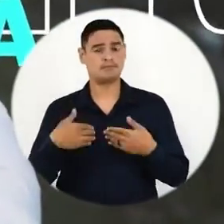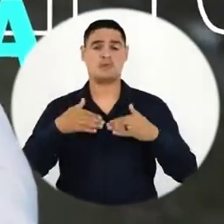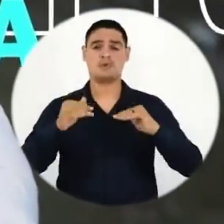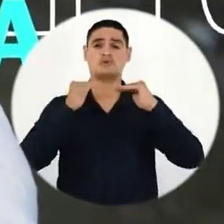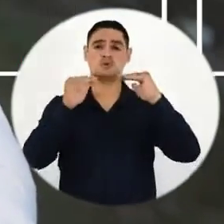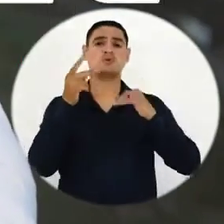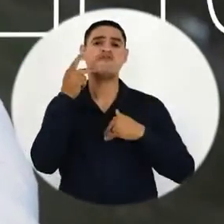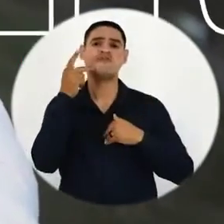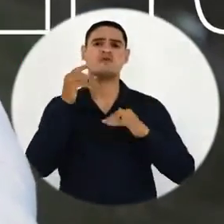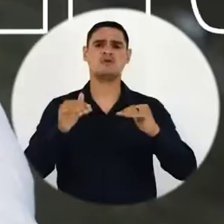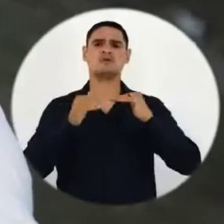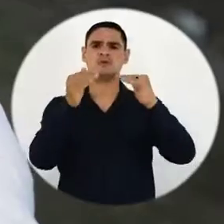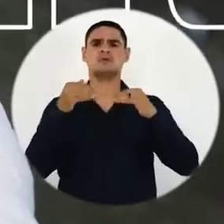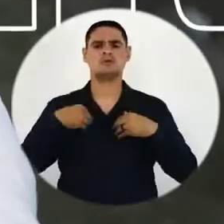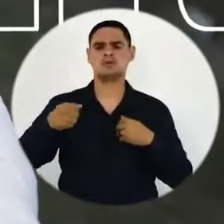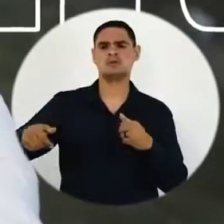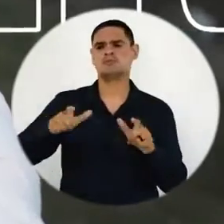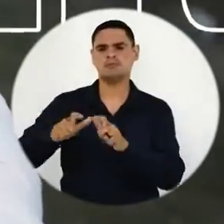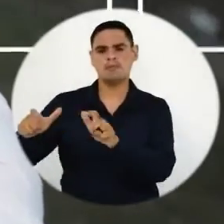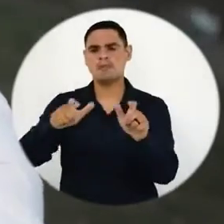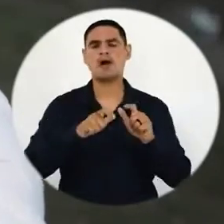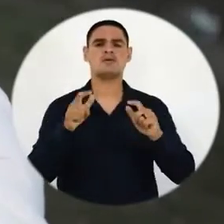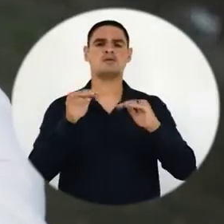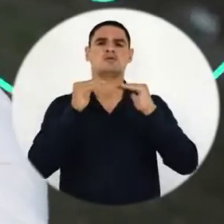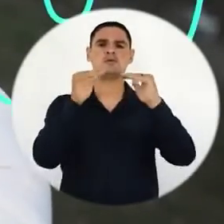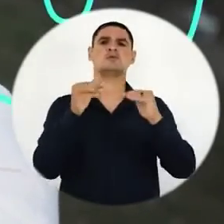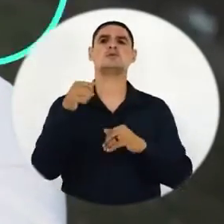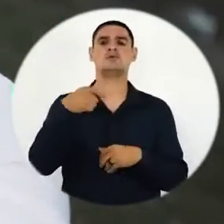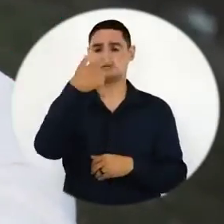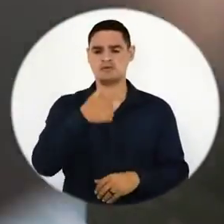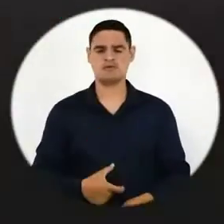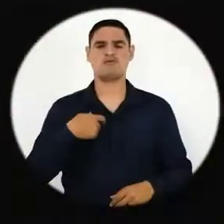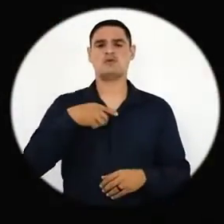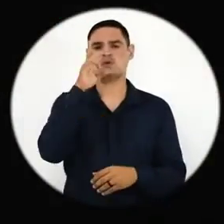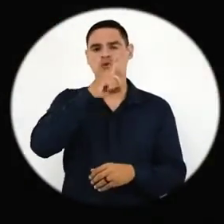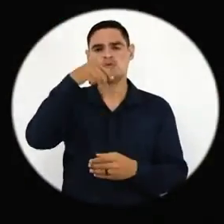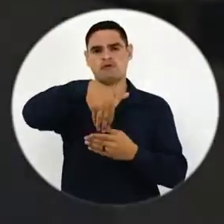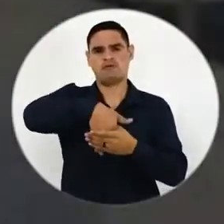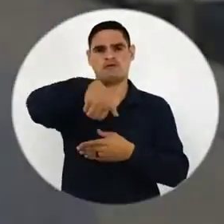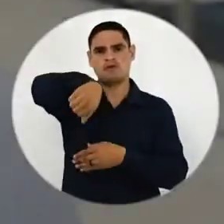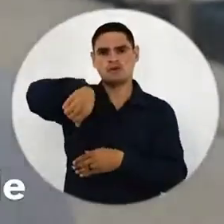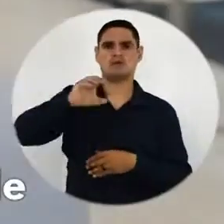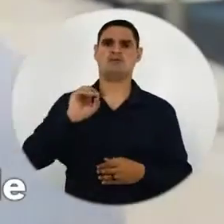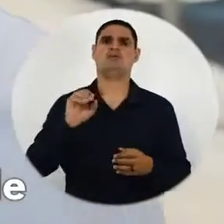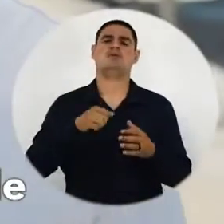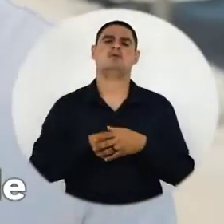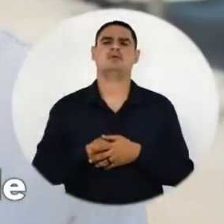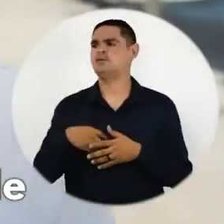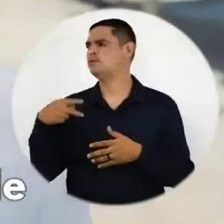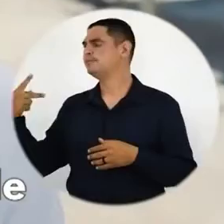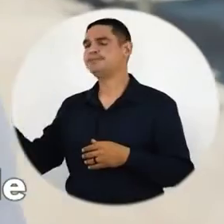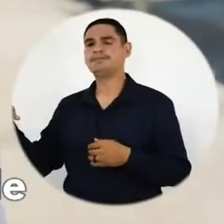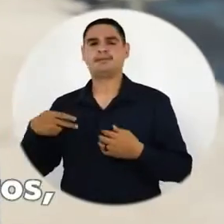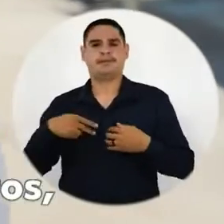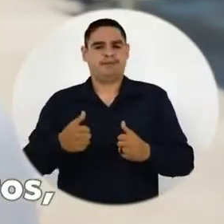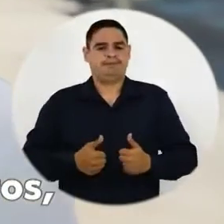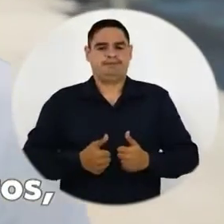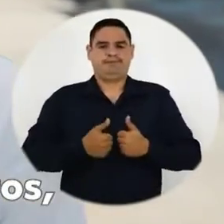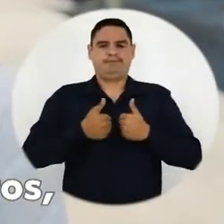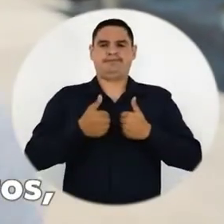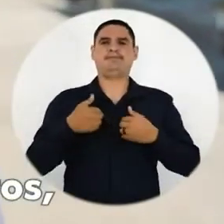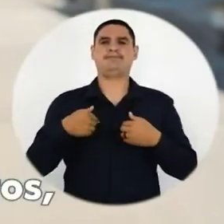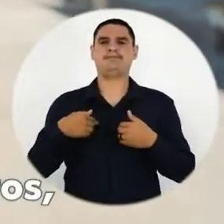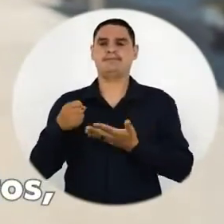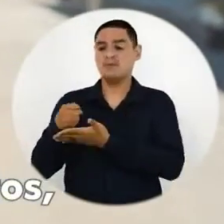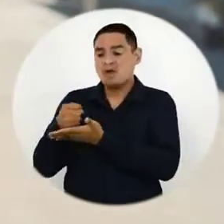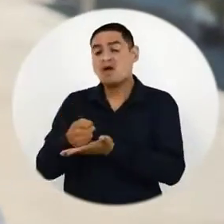Super Fortaleza, super bairro, super você. Domingo, vota 90. O lado de lá se orgulha de ter o apoio